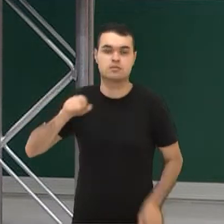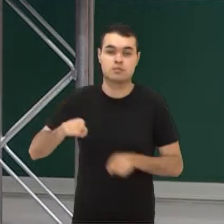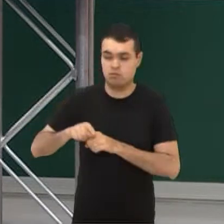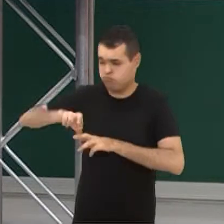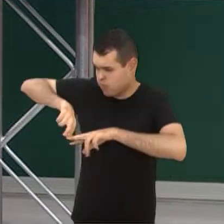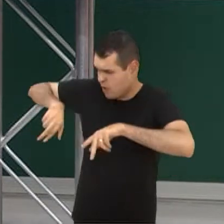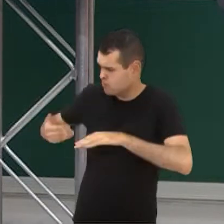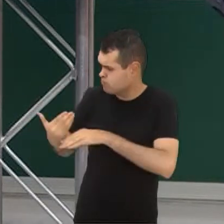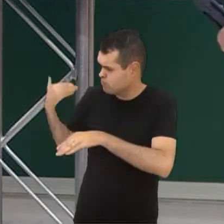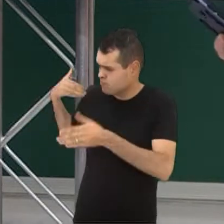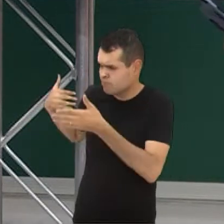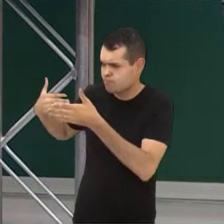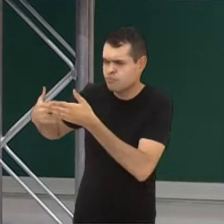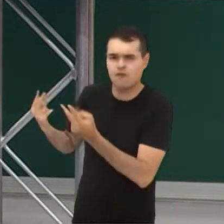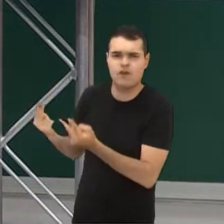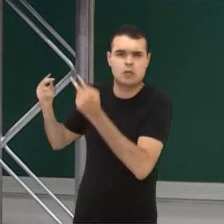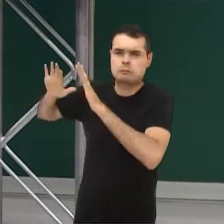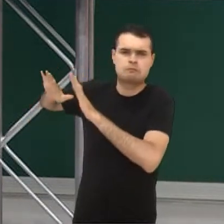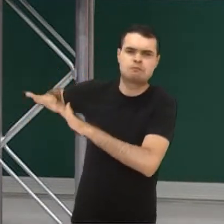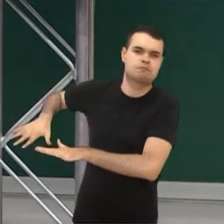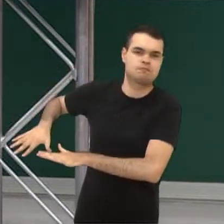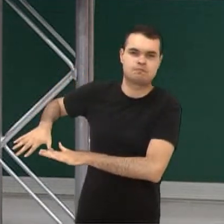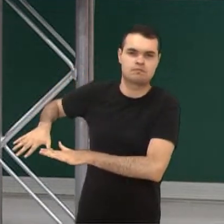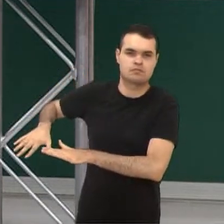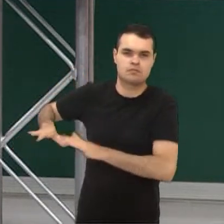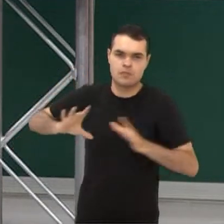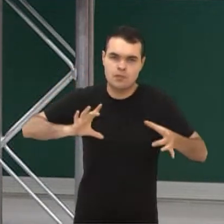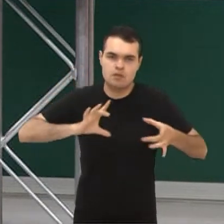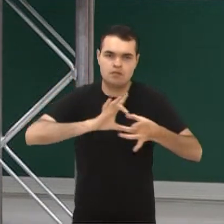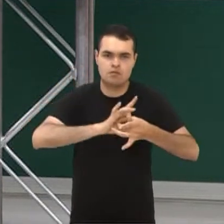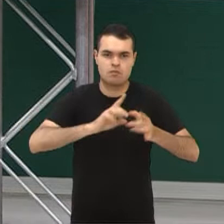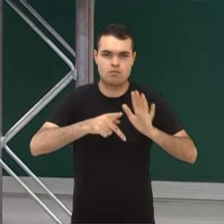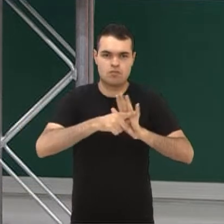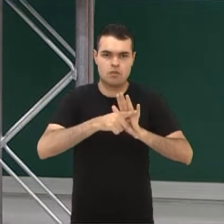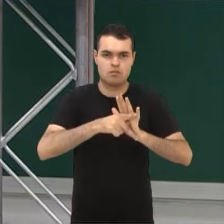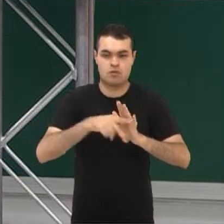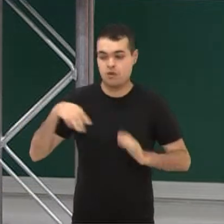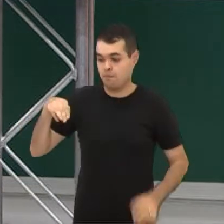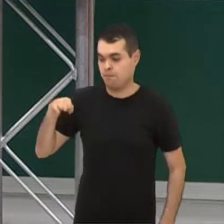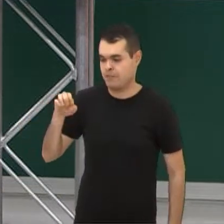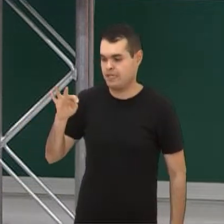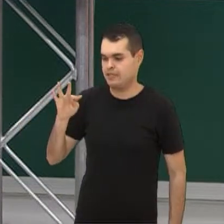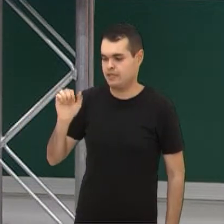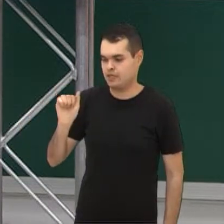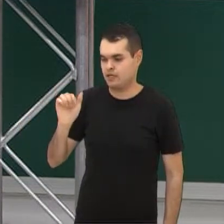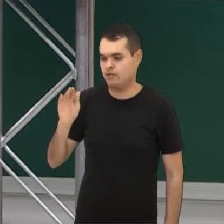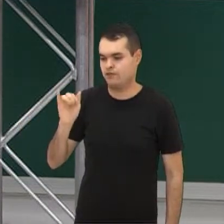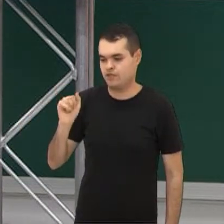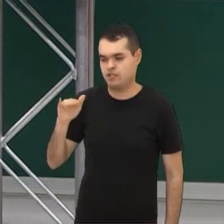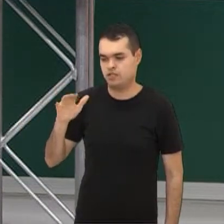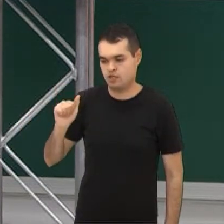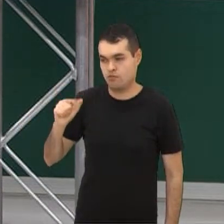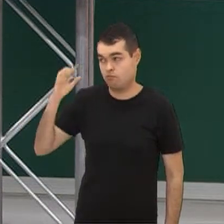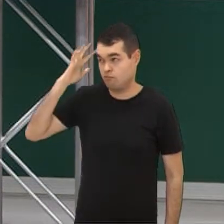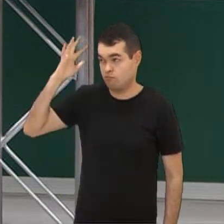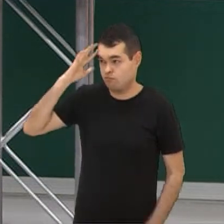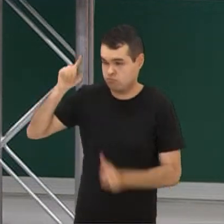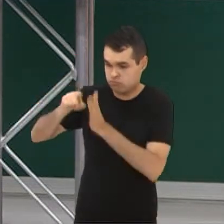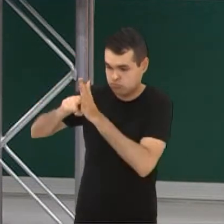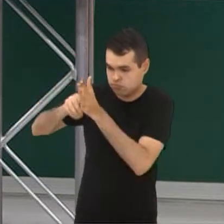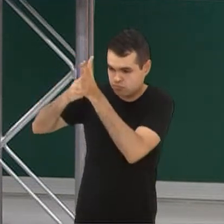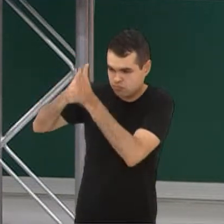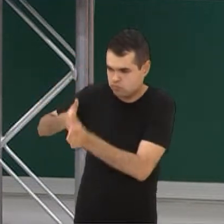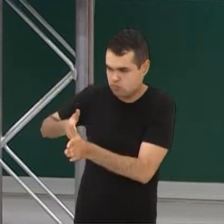uma desvalorização daquilo que é fruto da metafísica. Por quê? Agora nós estamos voltados para o ser